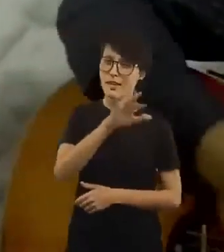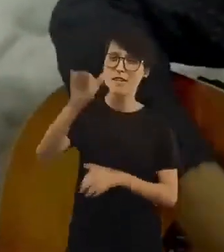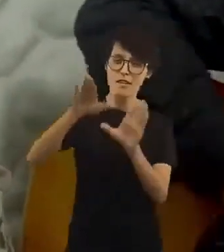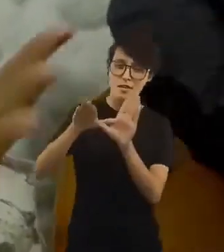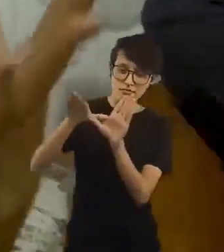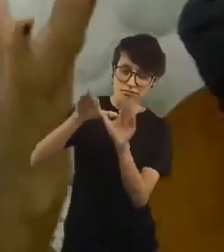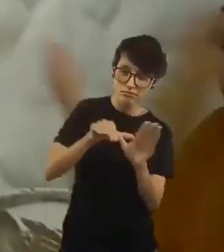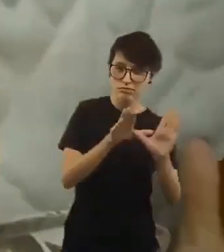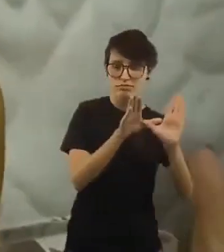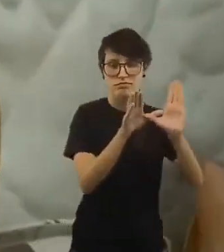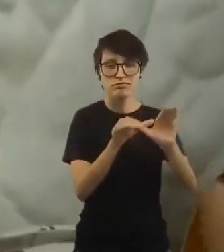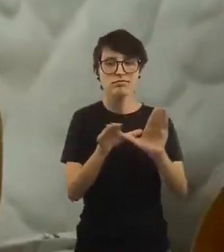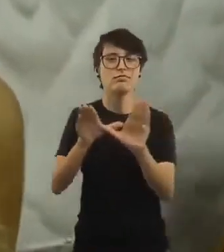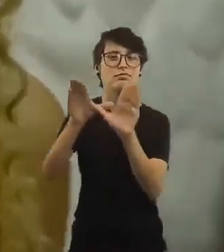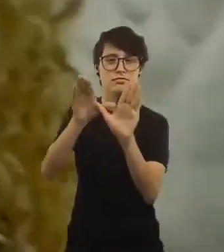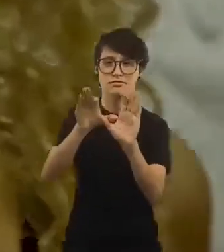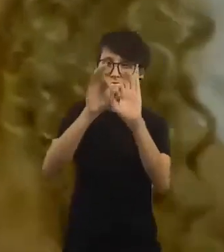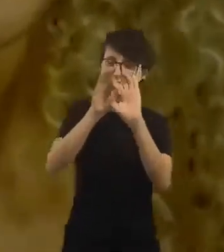Você é